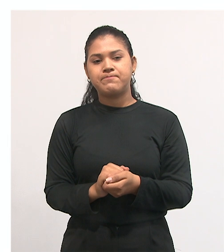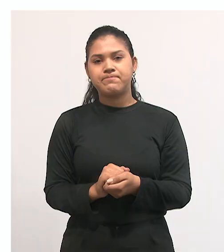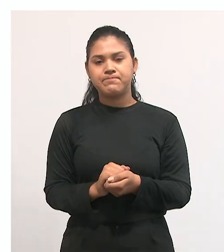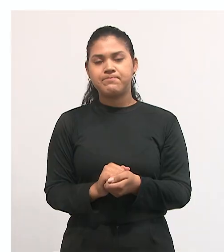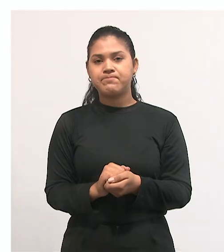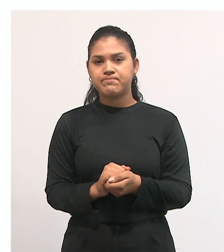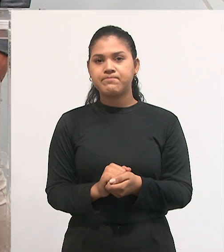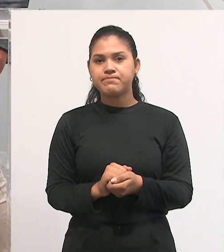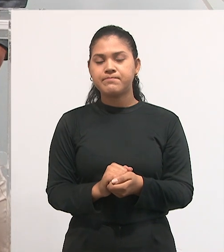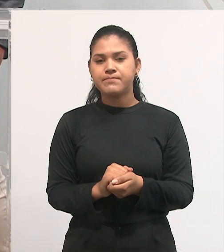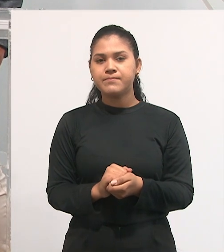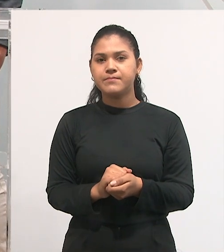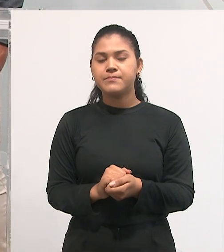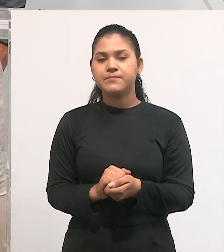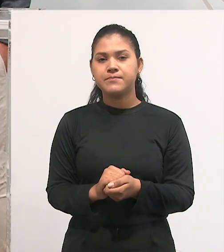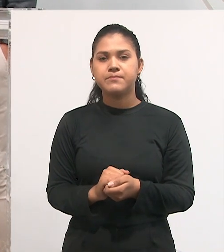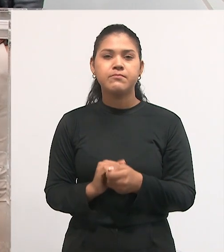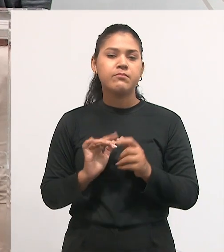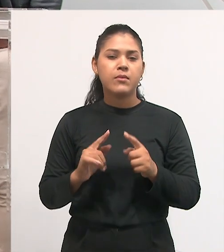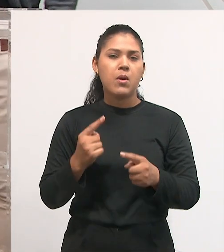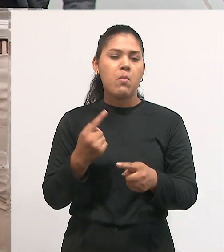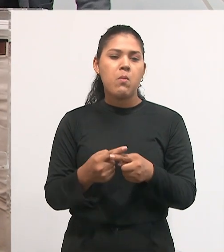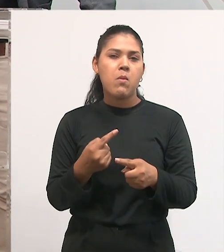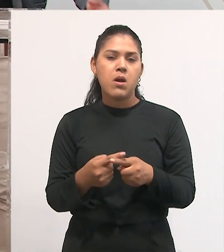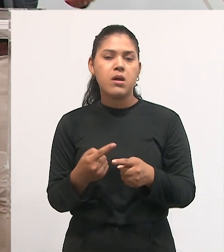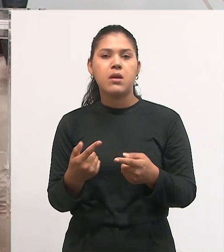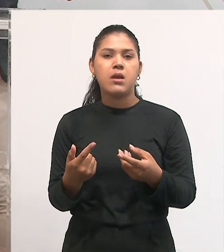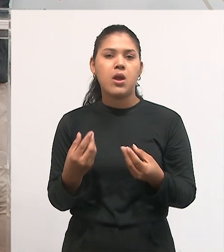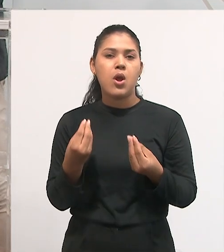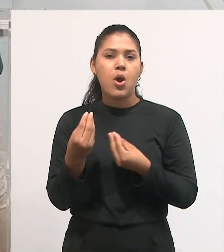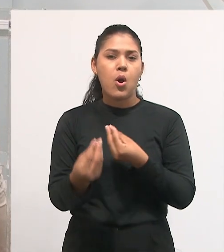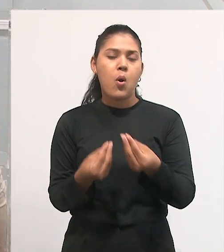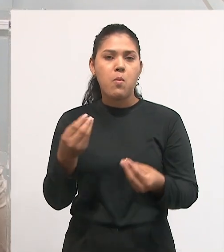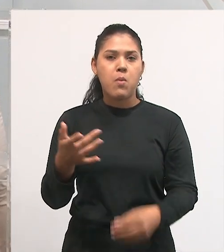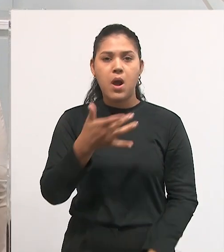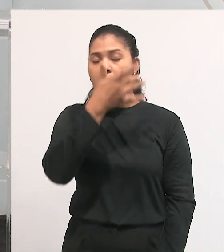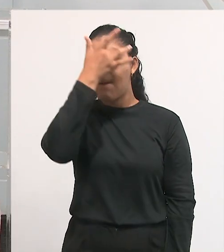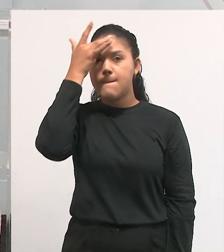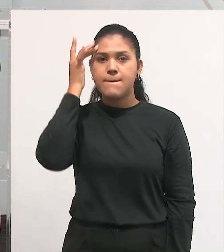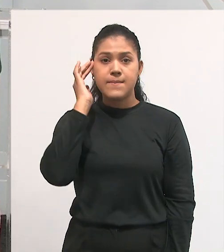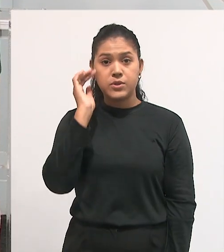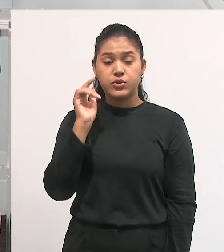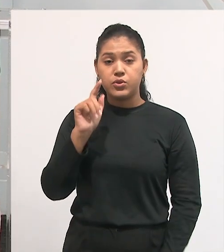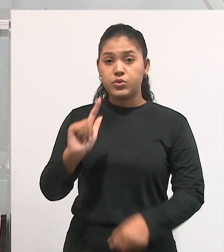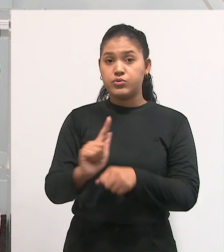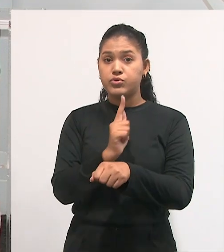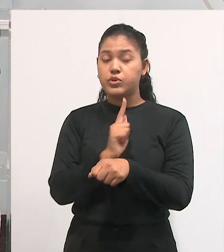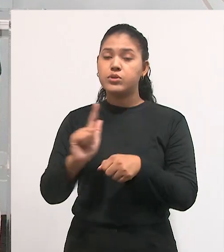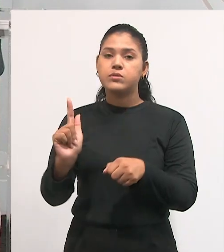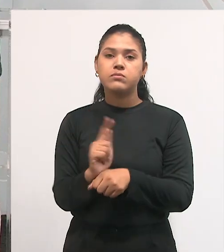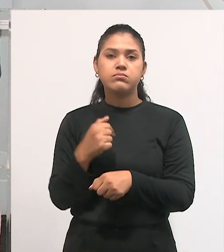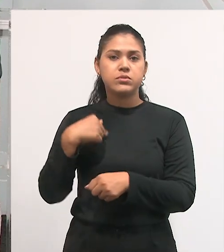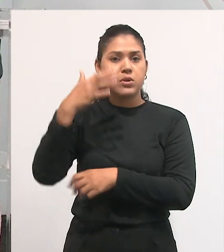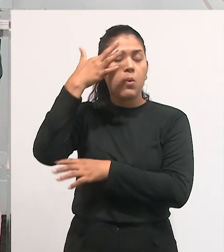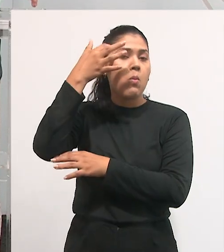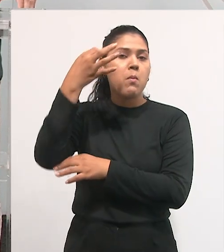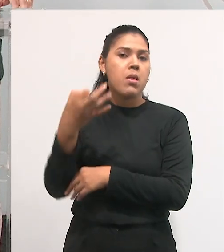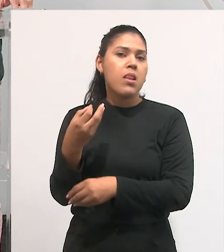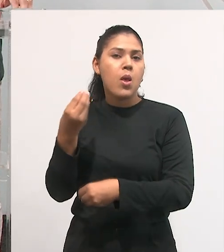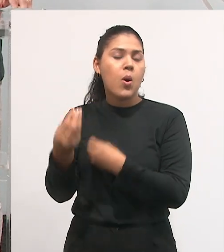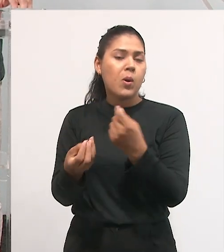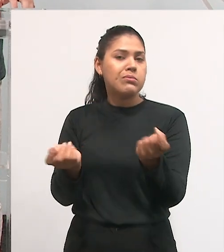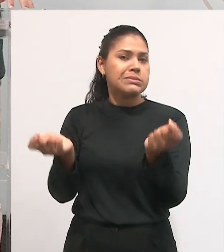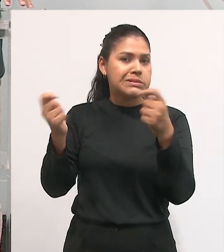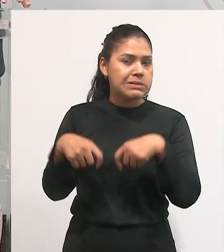ainda sobre a viabilidade, né? Por quê? Porque isso é importante, porque o gestor ele precisa ter esses elementos em mãos para tomar